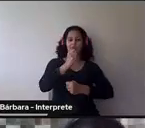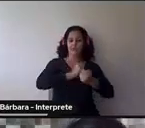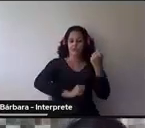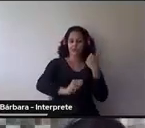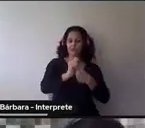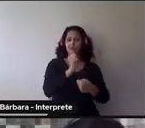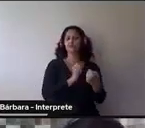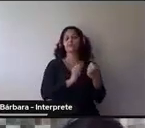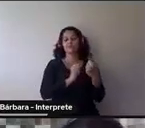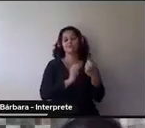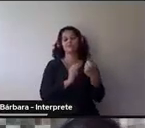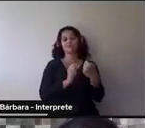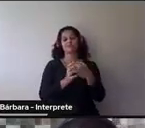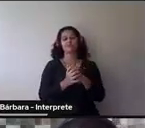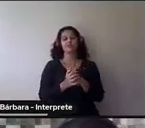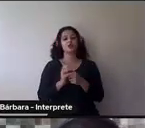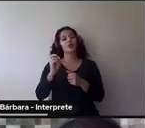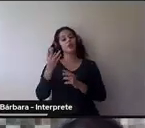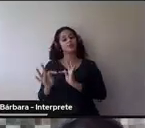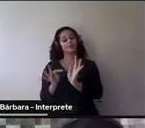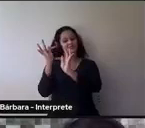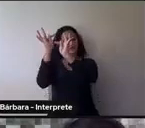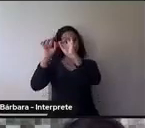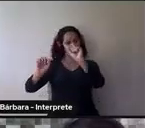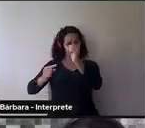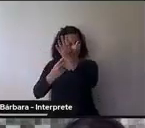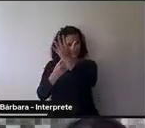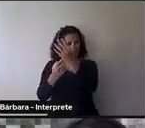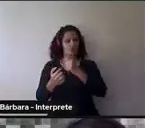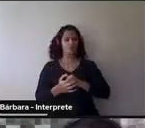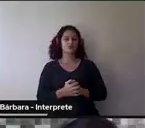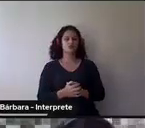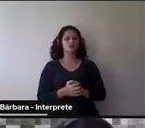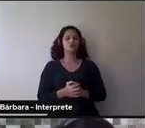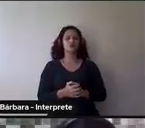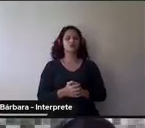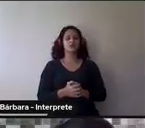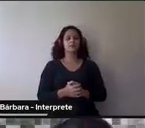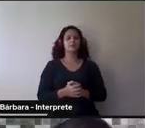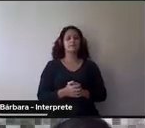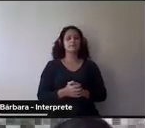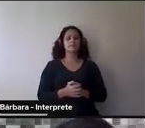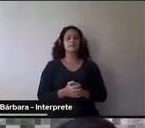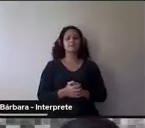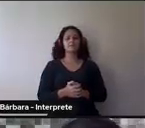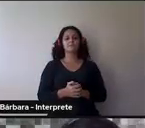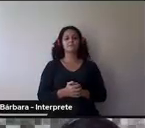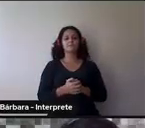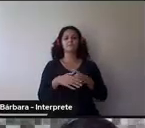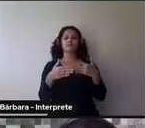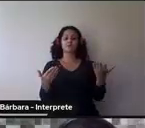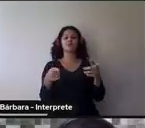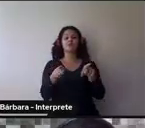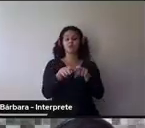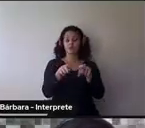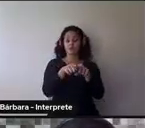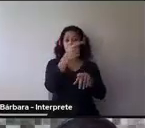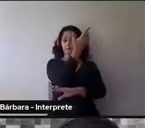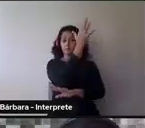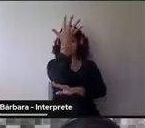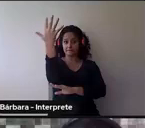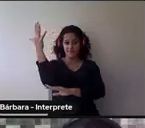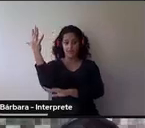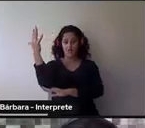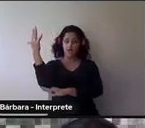distribuição, no caso dessas espécies, e elaborar mapas da distribuição esperada, ou seja, mapas potenciais que